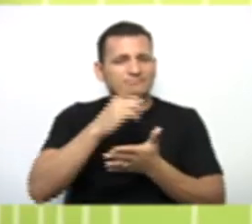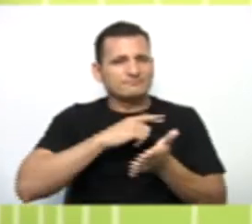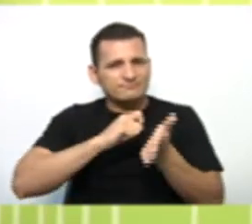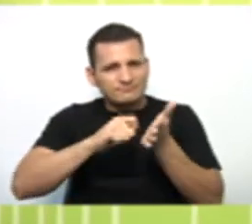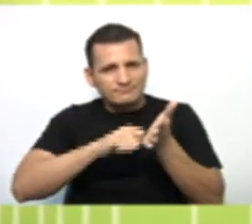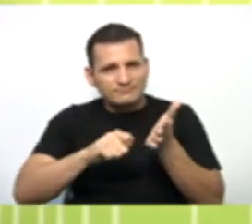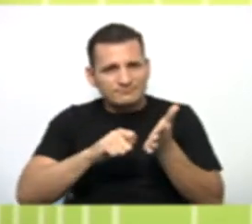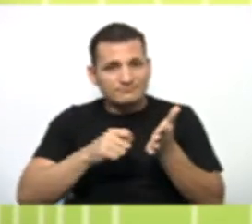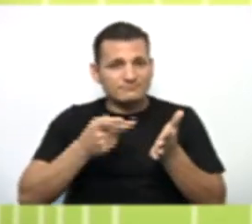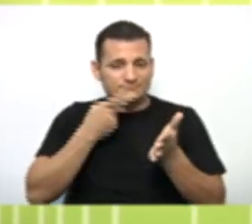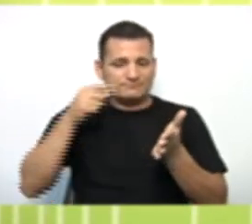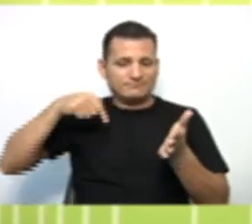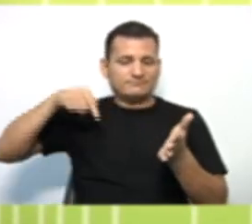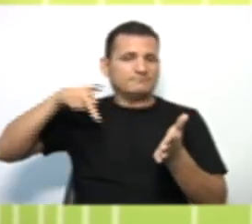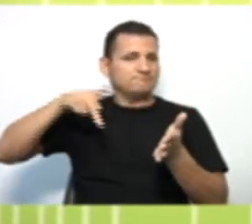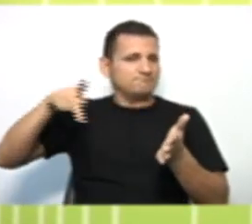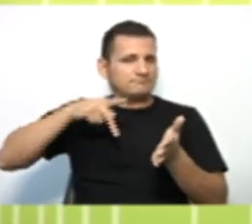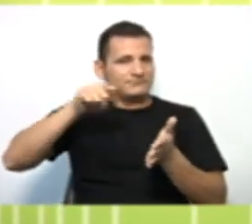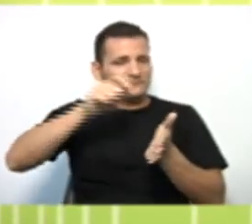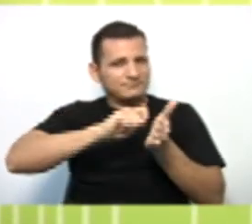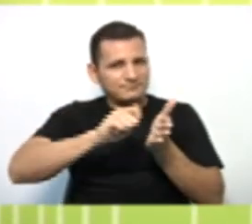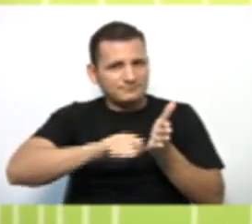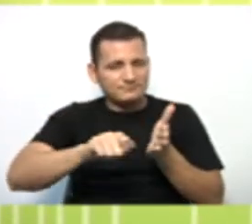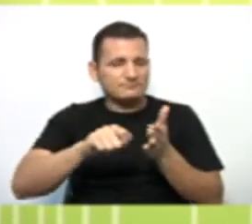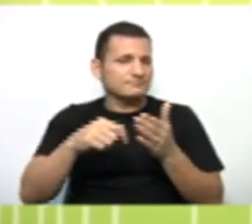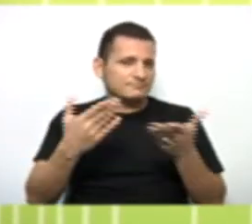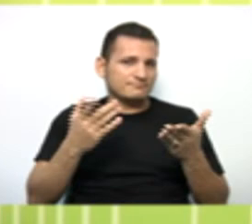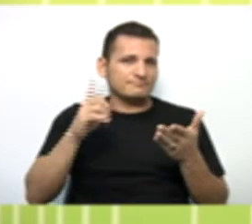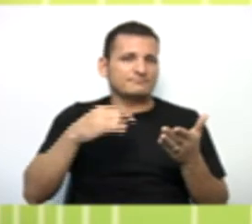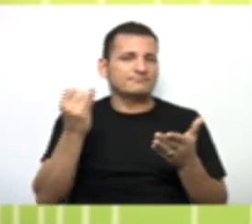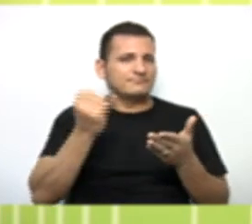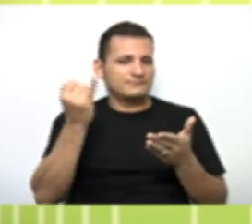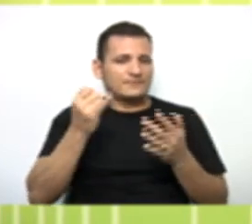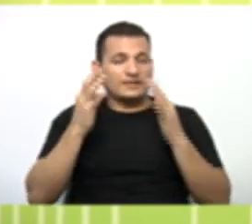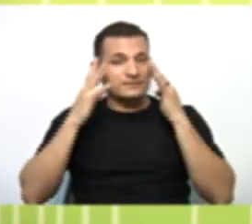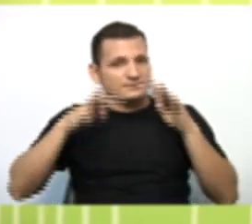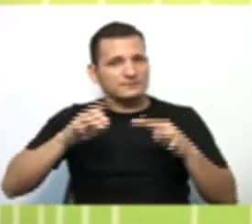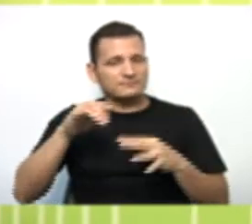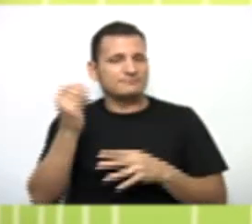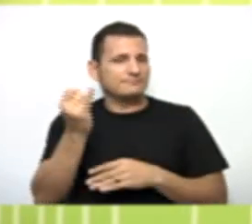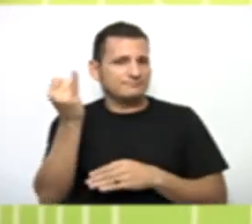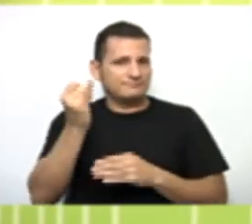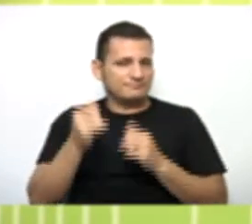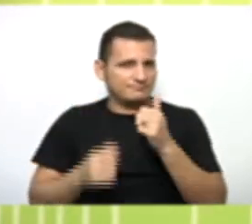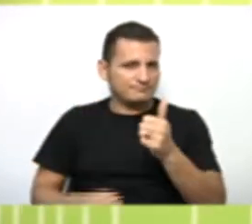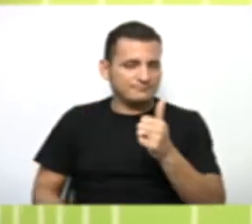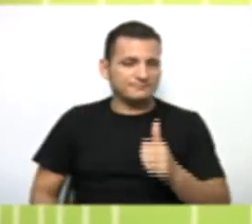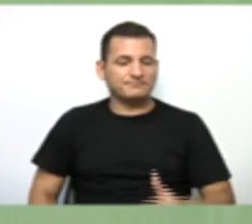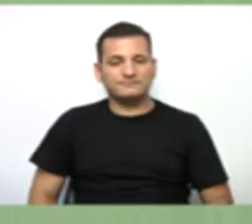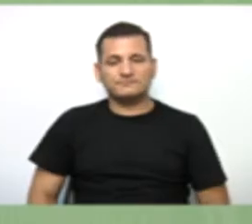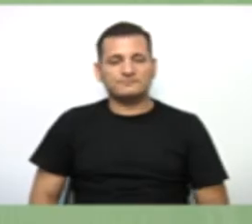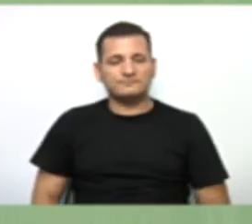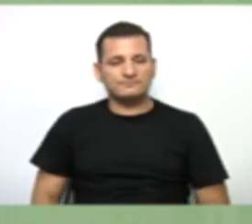as coisas que o professor está falando? Pois é, muito importante, a atenção é fundamental, tá bom?